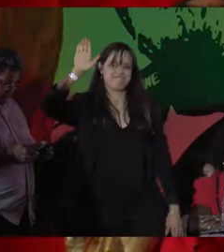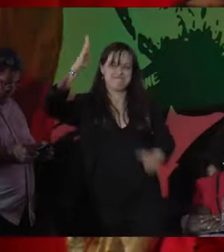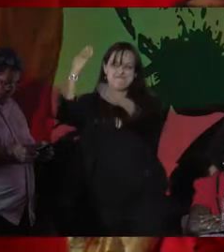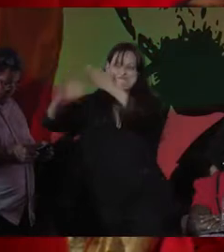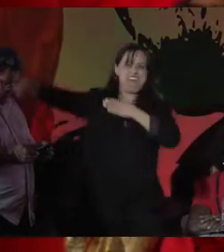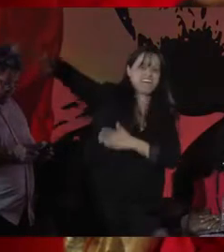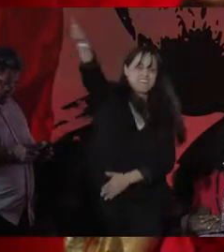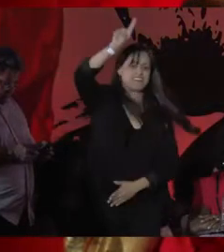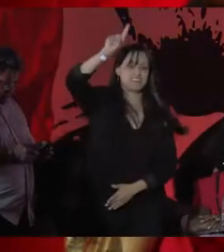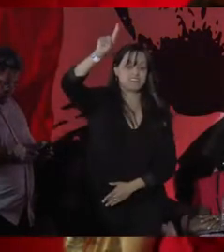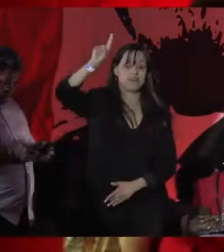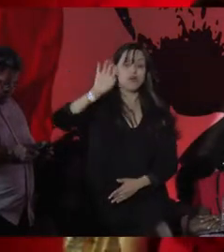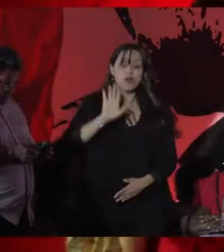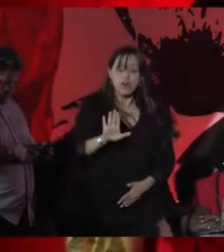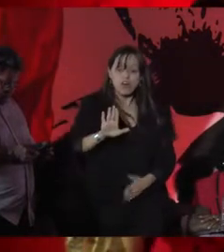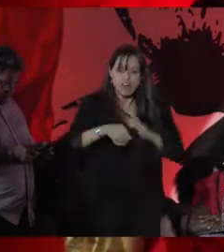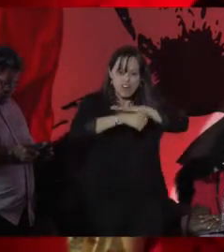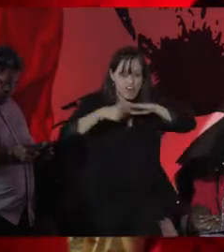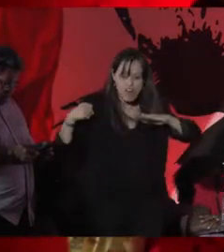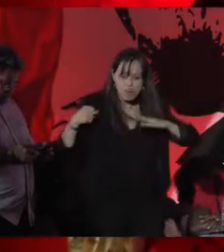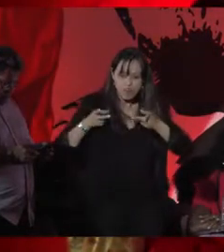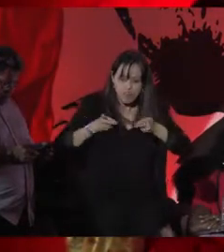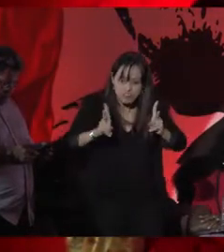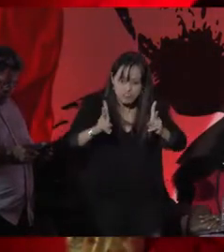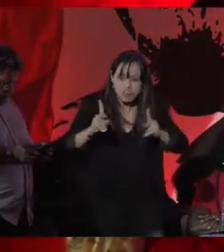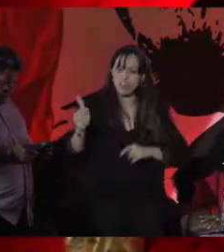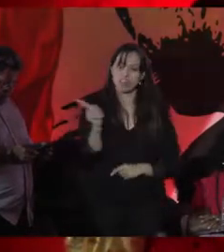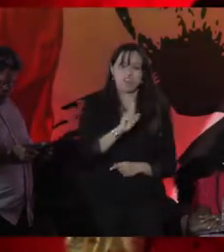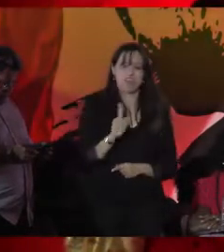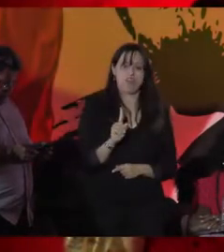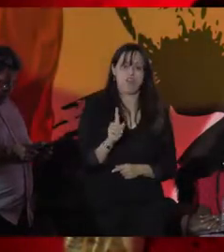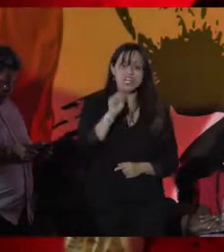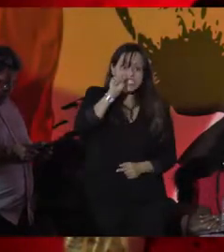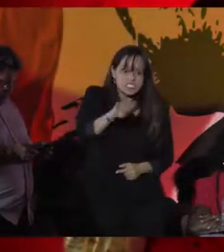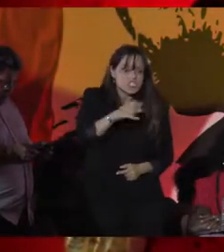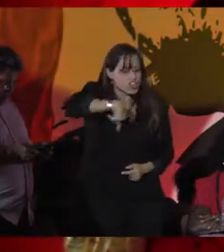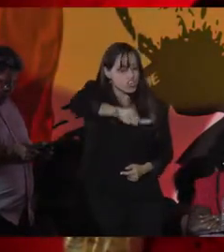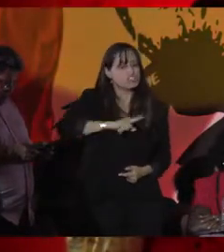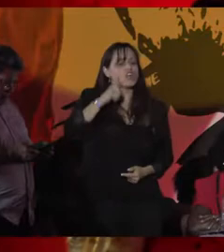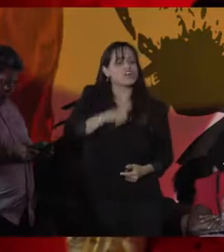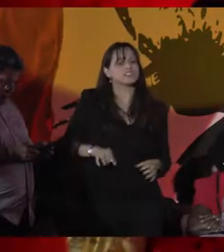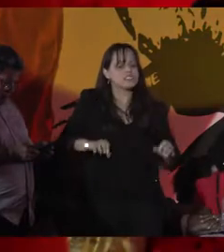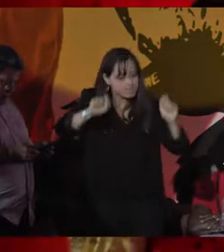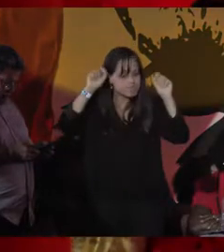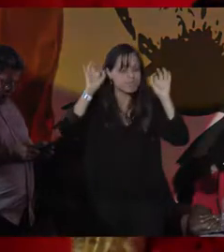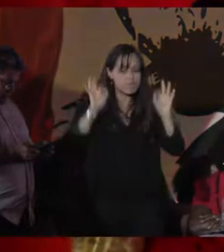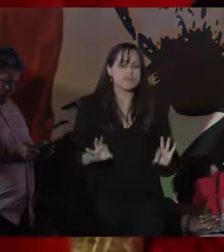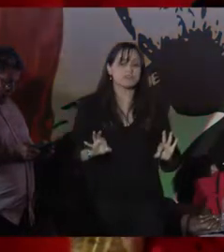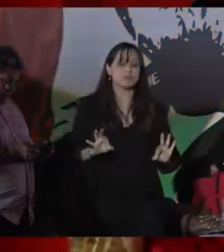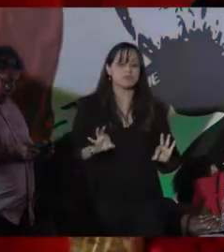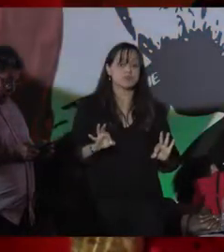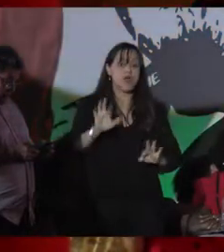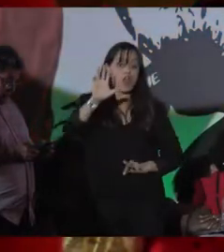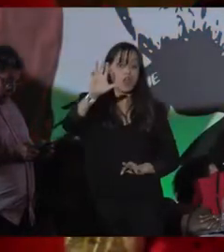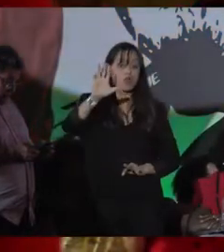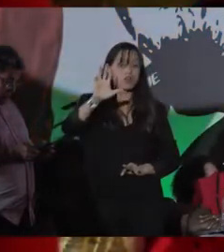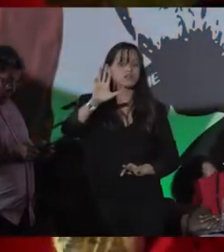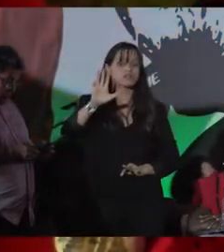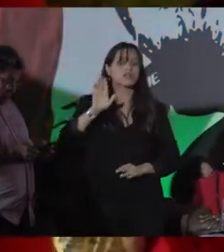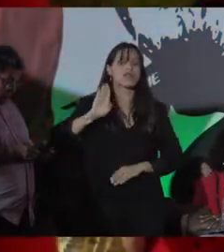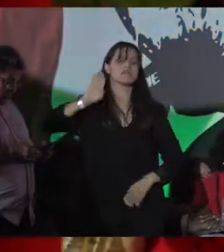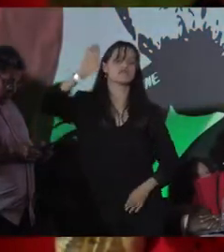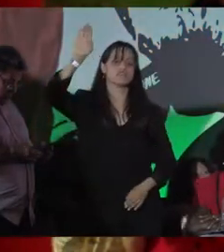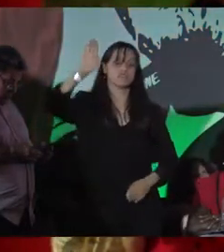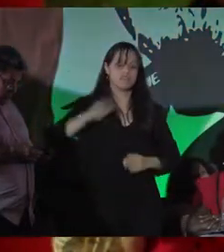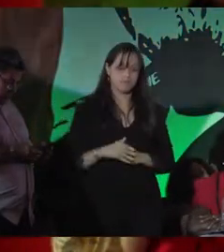O circuito do golpe não se fecha. E por essa razão é que não há